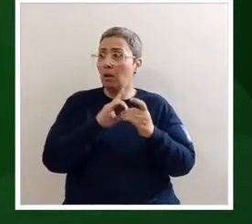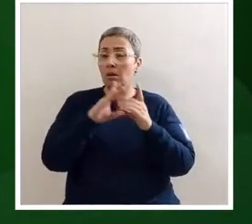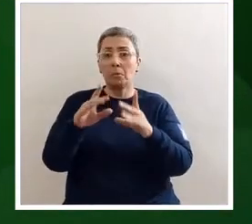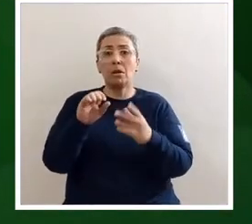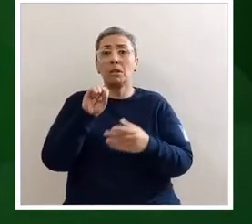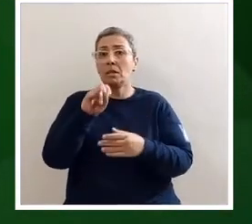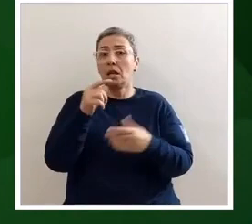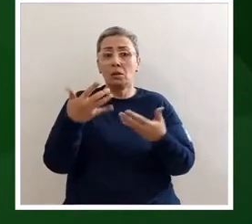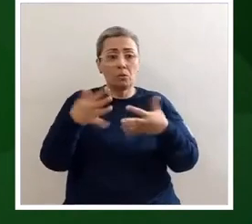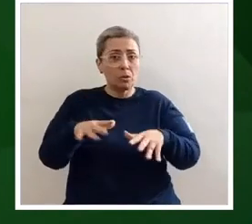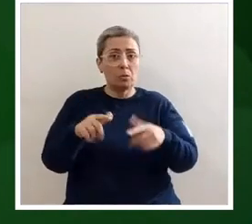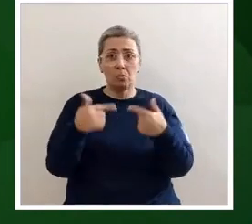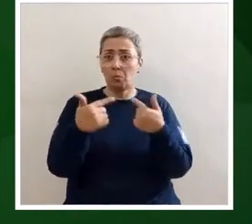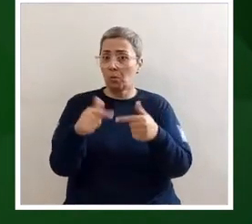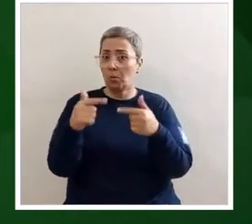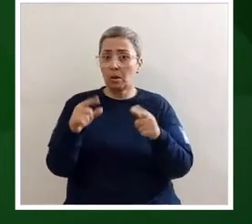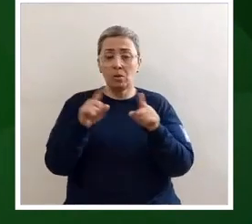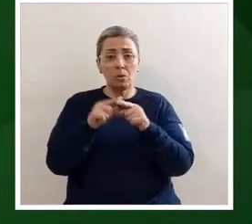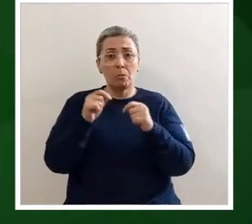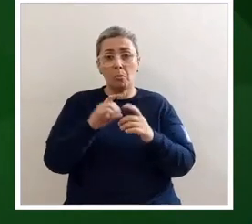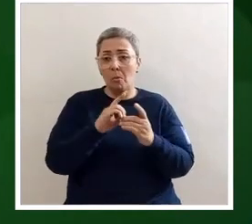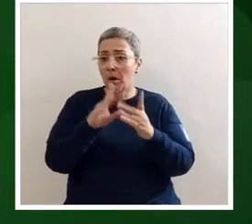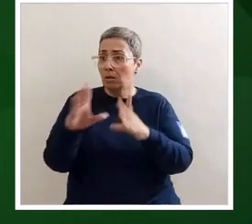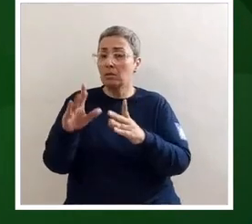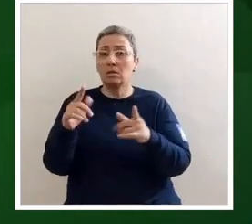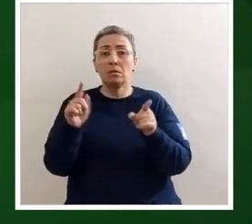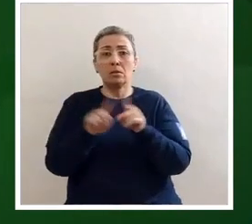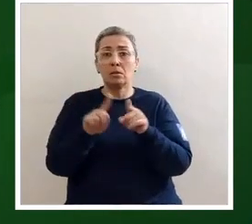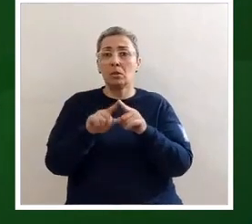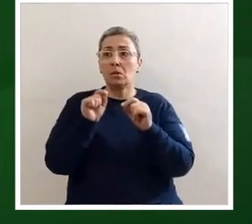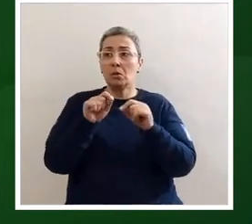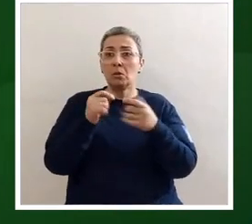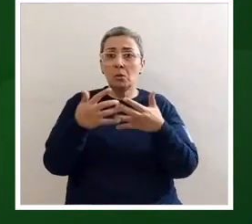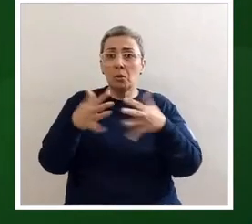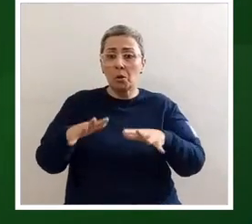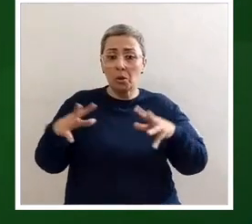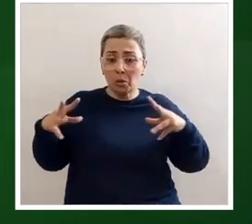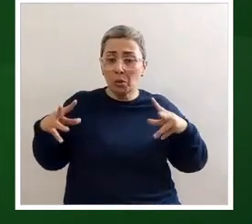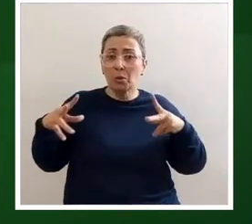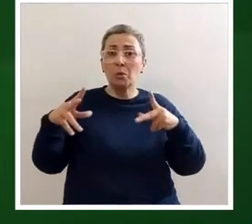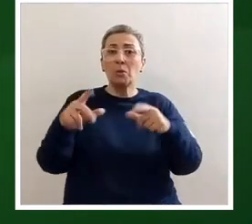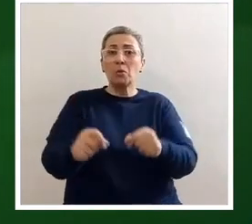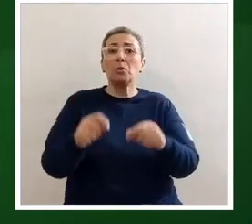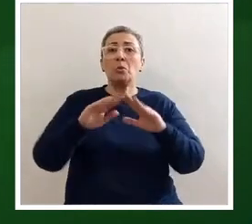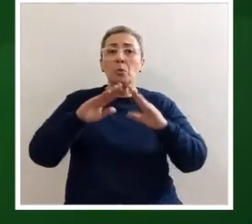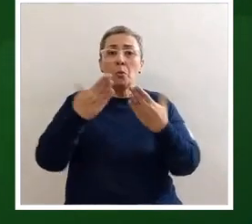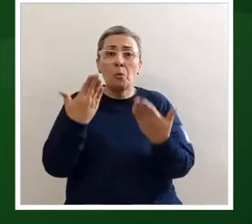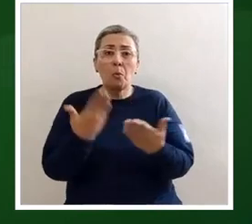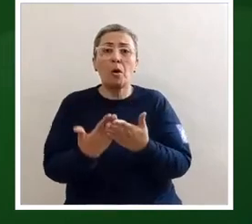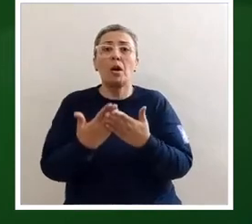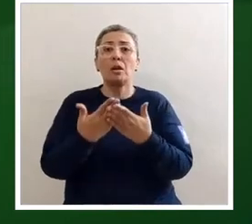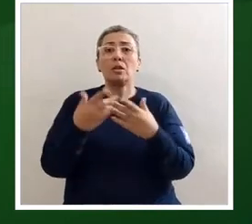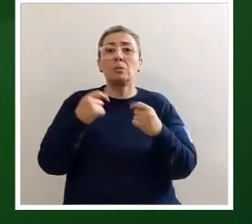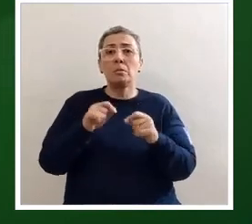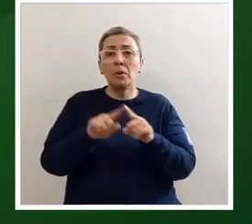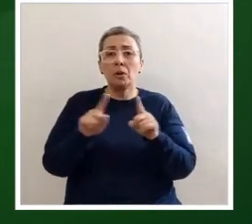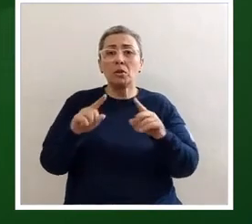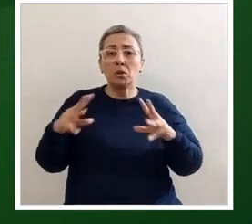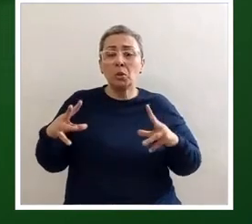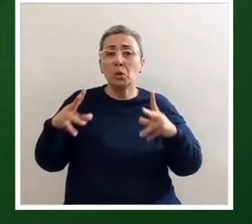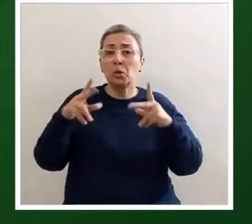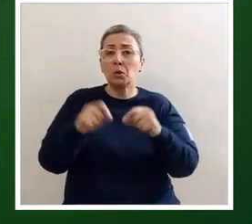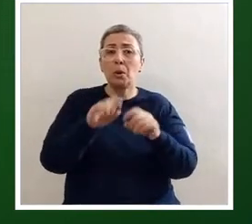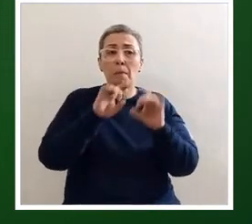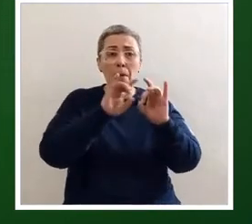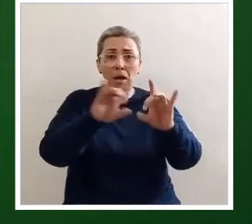sem inclusão uma democracia sem que seja uma inclusão de todos uma escola particularmente de todos